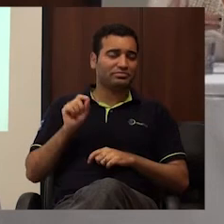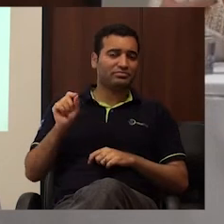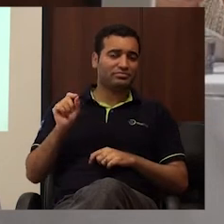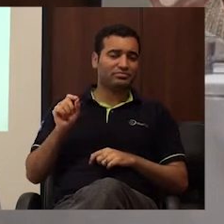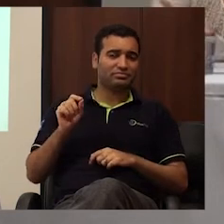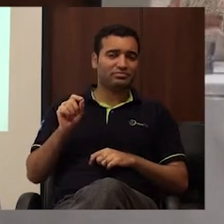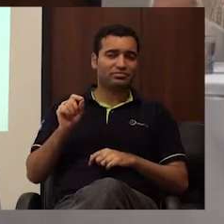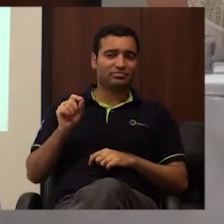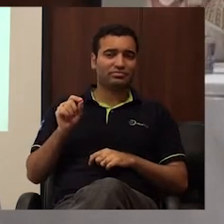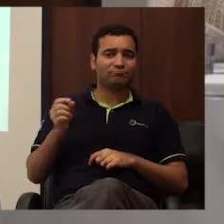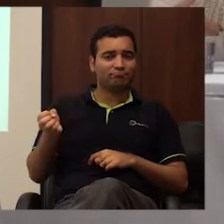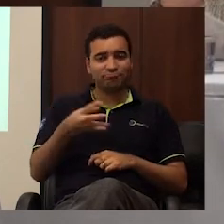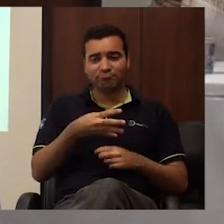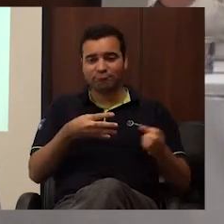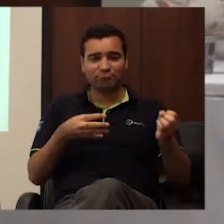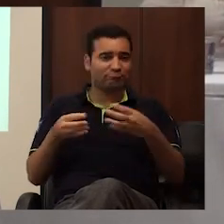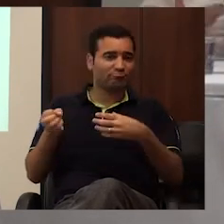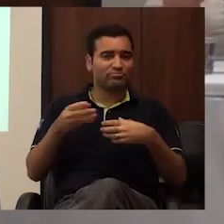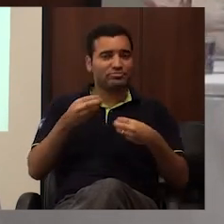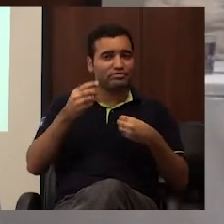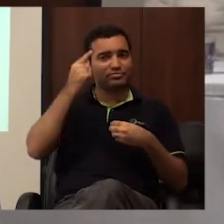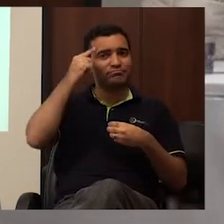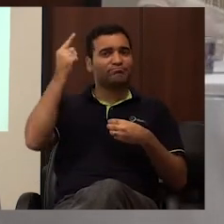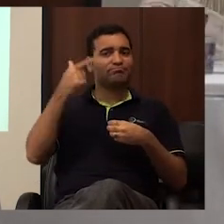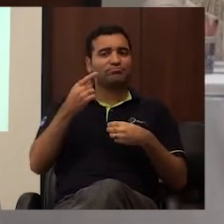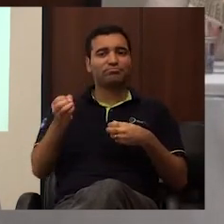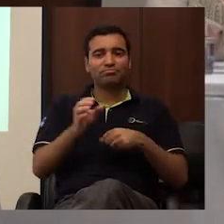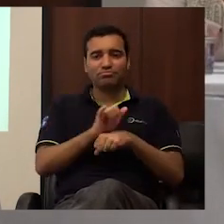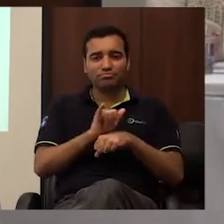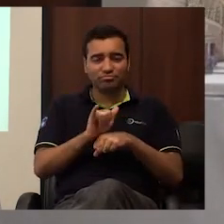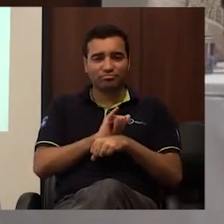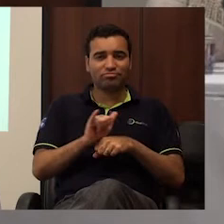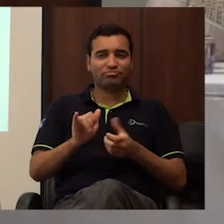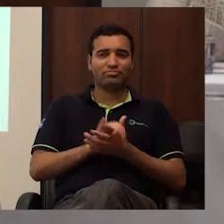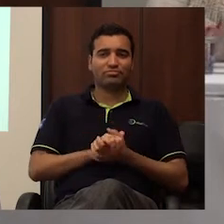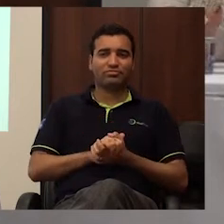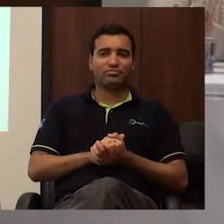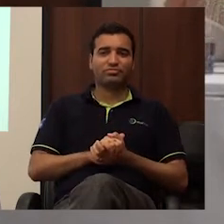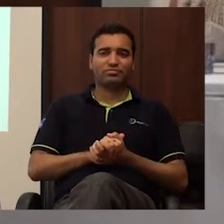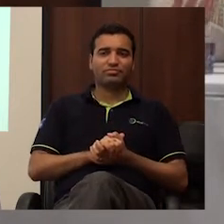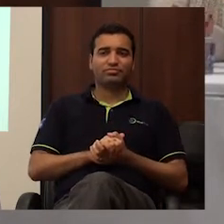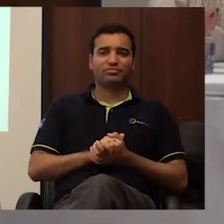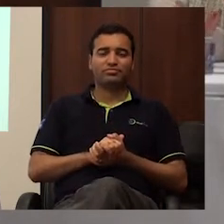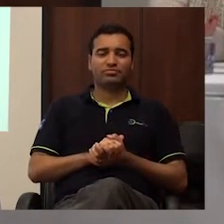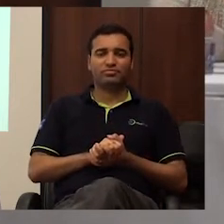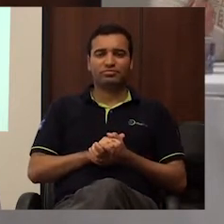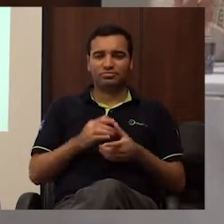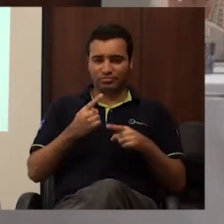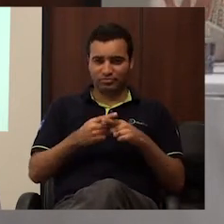de novas possibilidades de se pensar essa inclusão, né? Porque da forma como ela